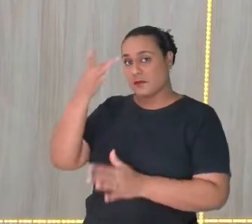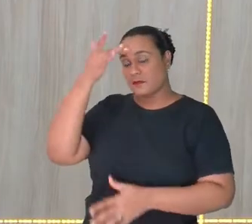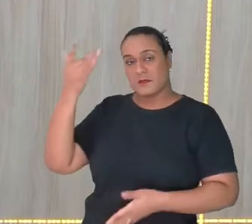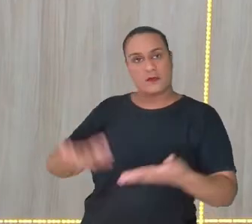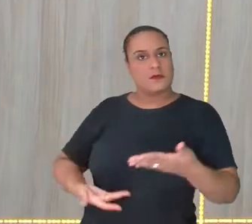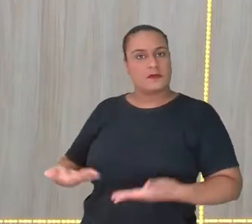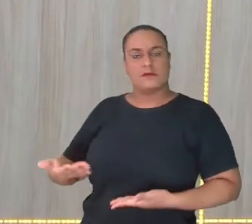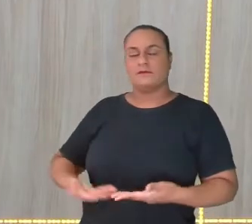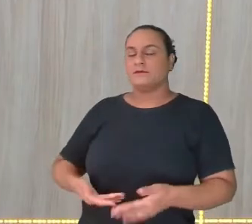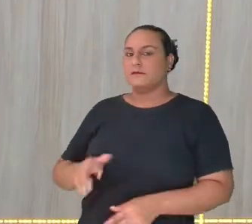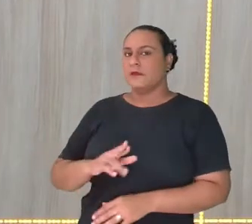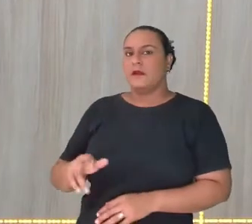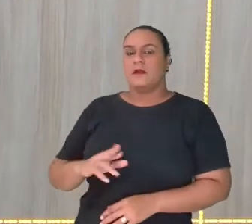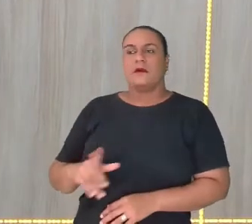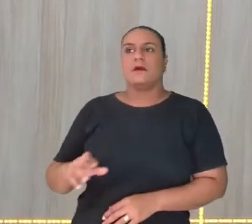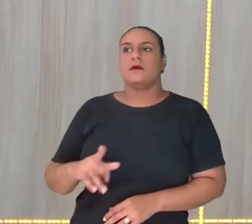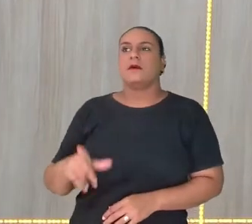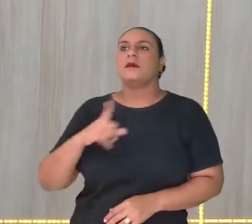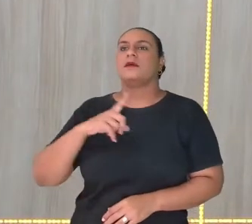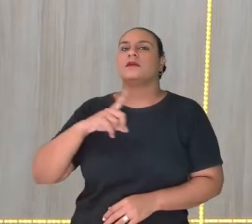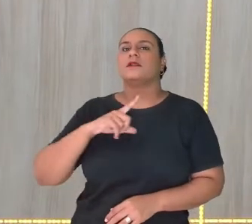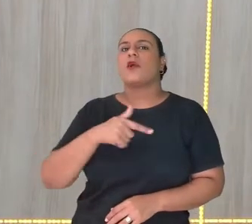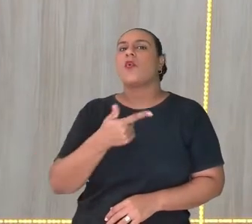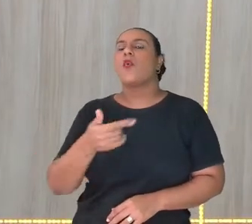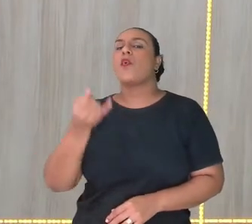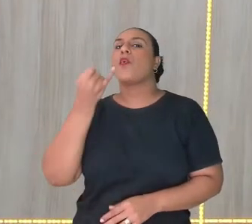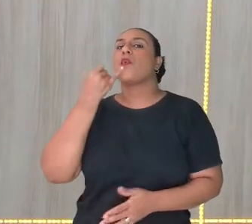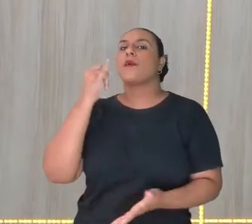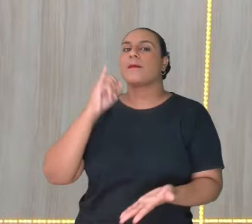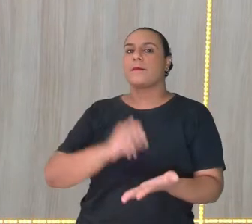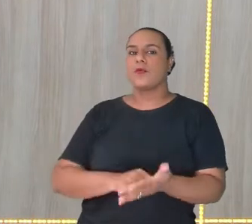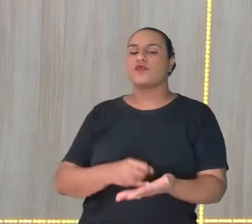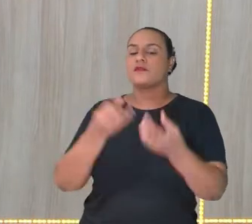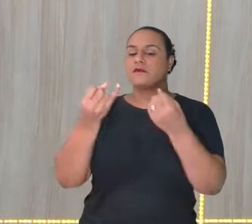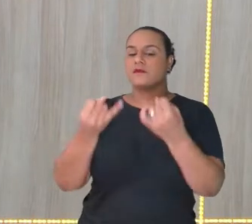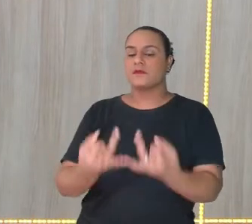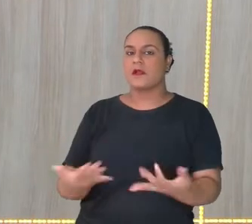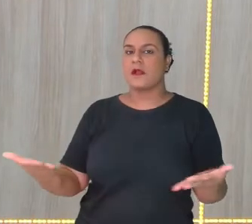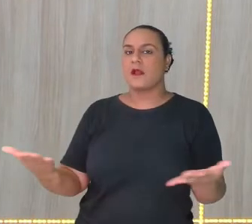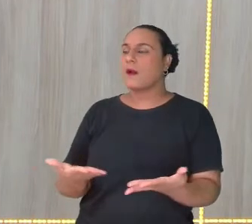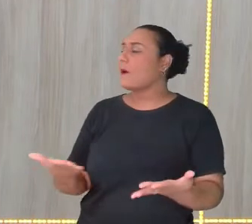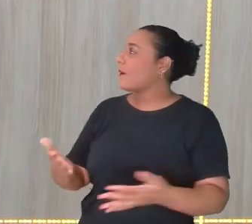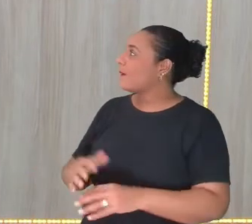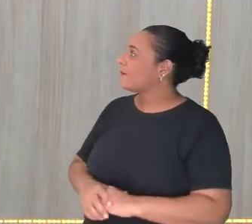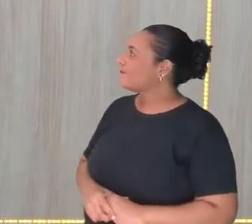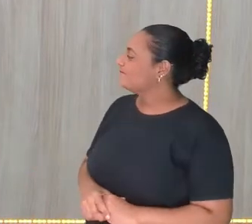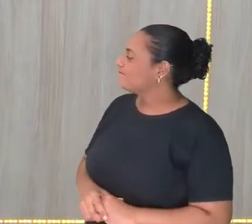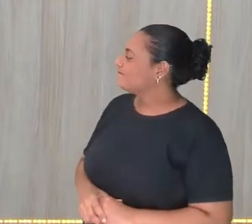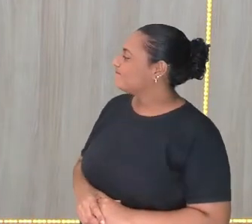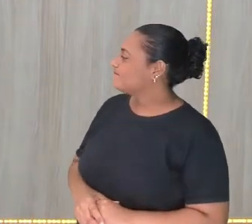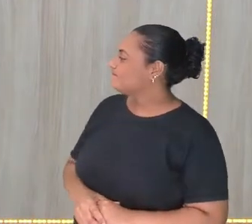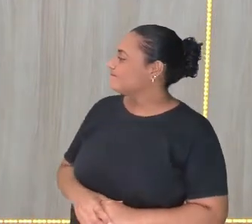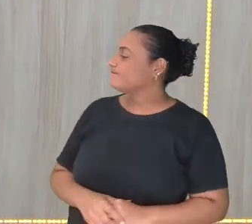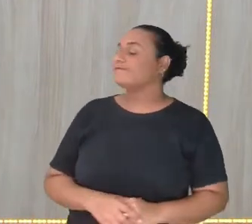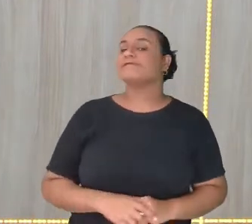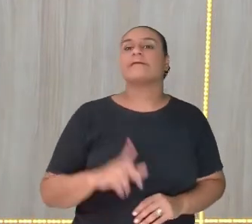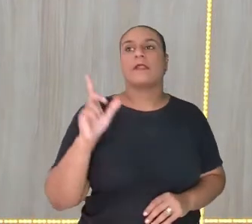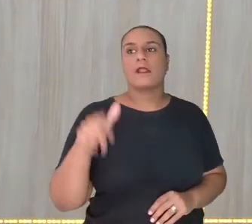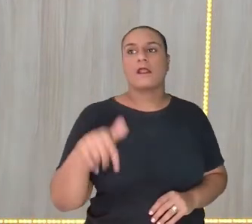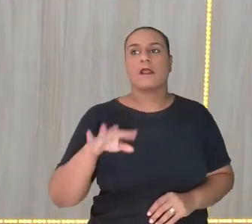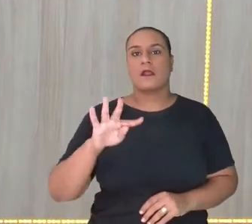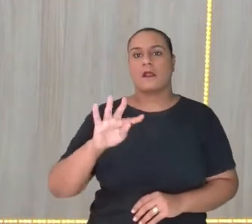já entrava um outro imposto, que a gente vai falar dele aqui, deixa eu mostrar, que era a